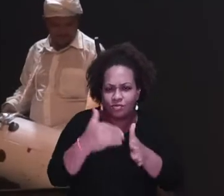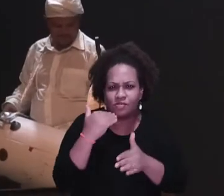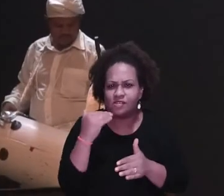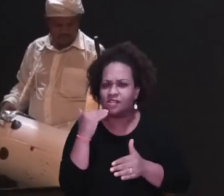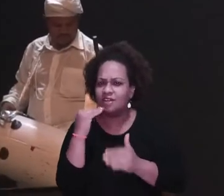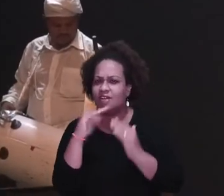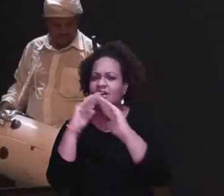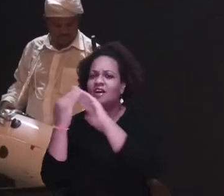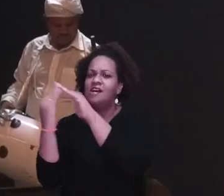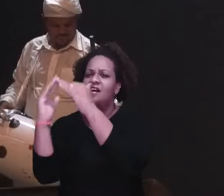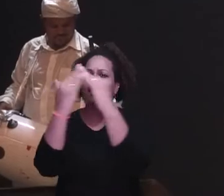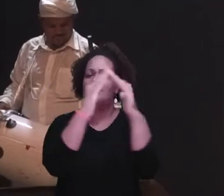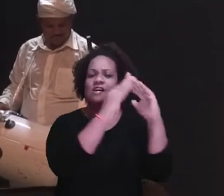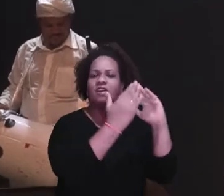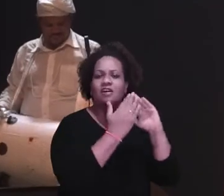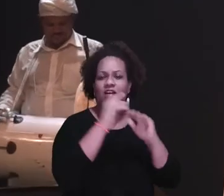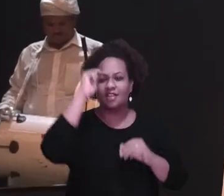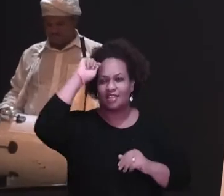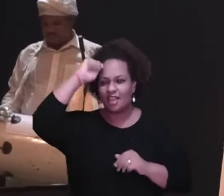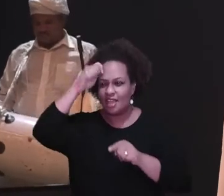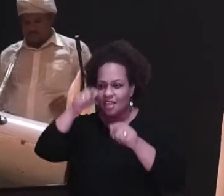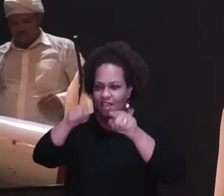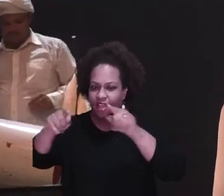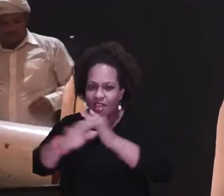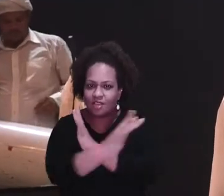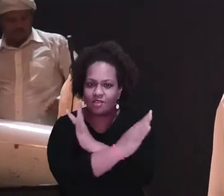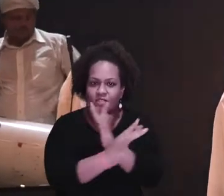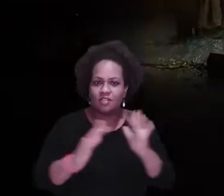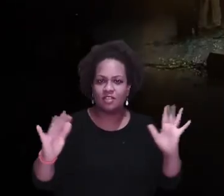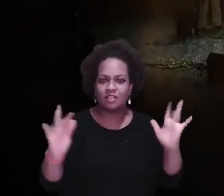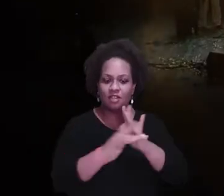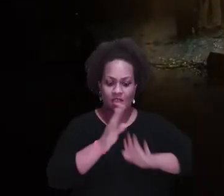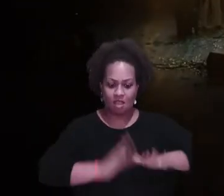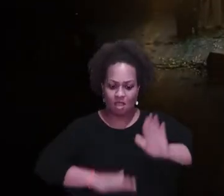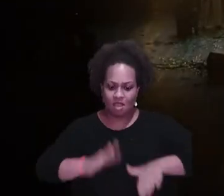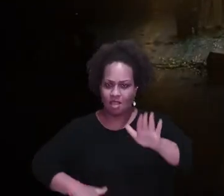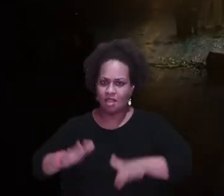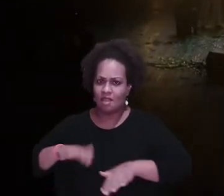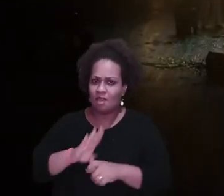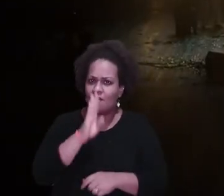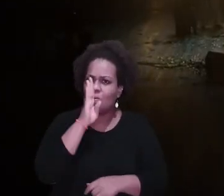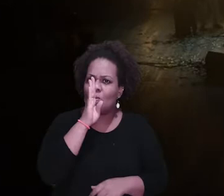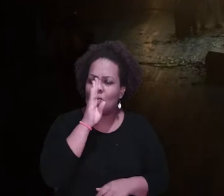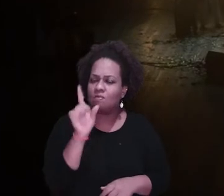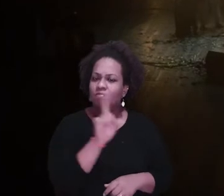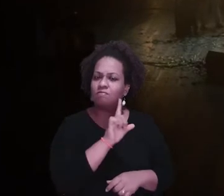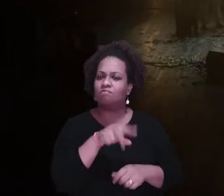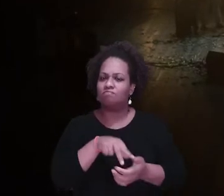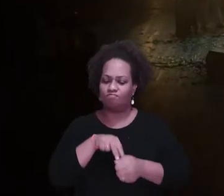de favelas. Negro da cidade meu tambor não se cala